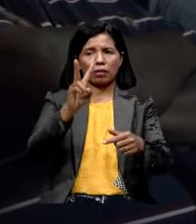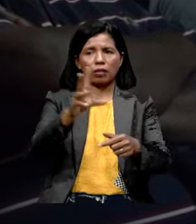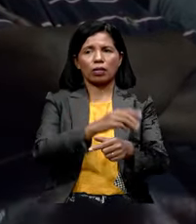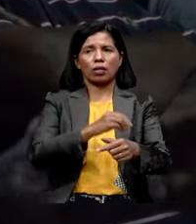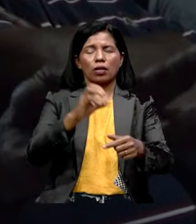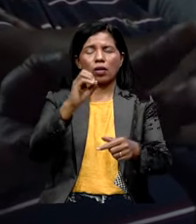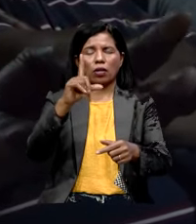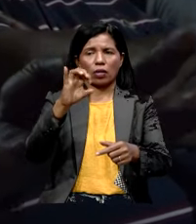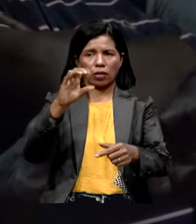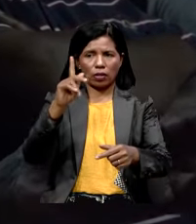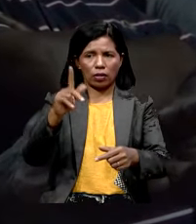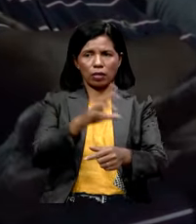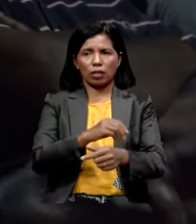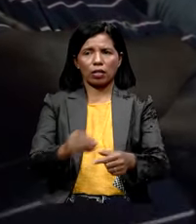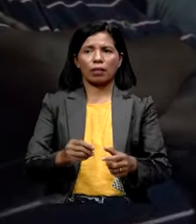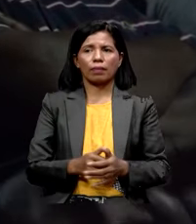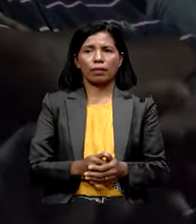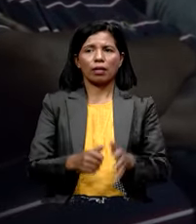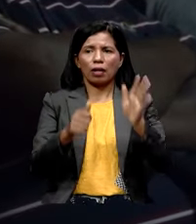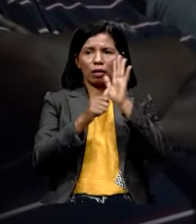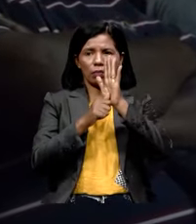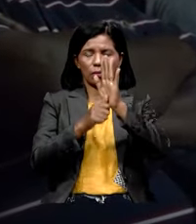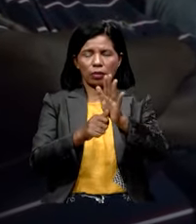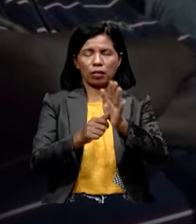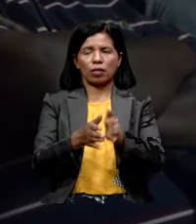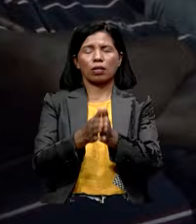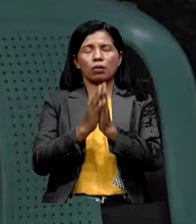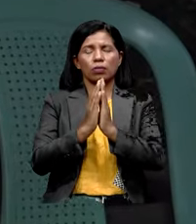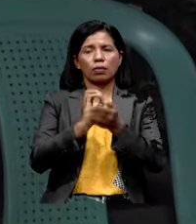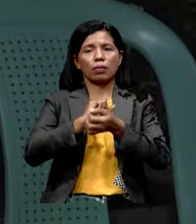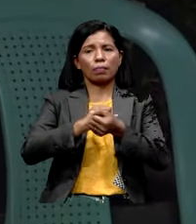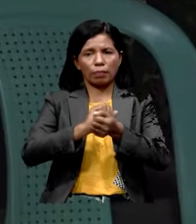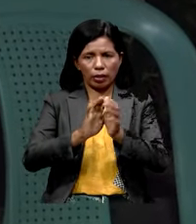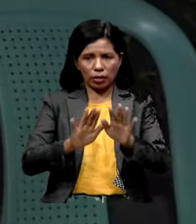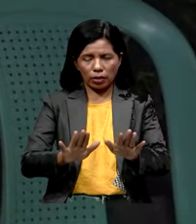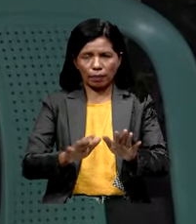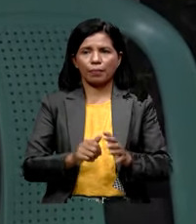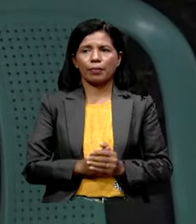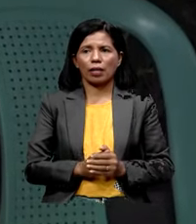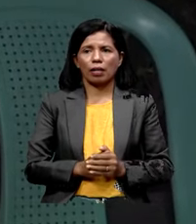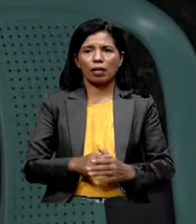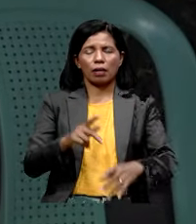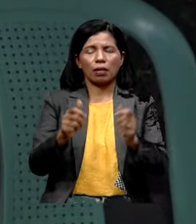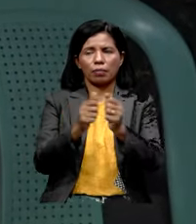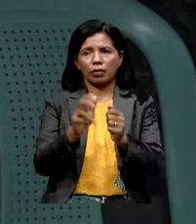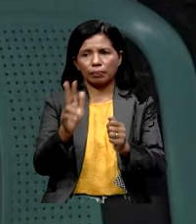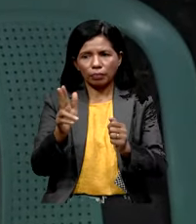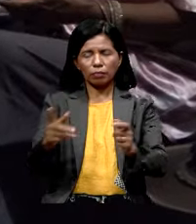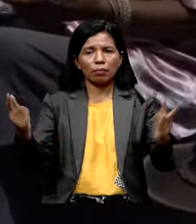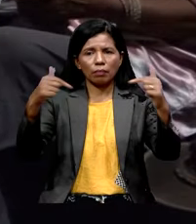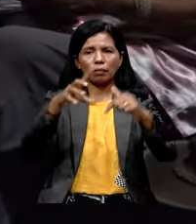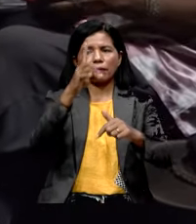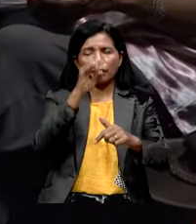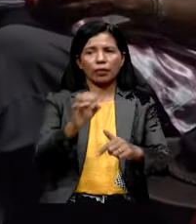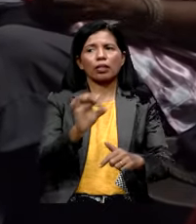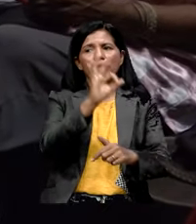olik nemaka hus, apresenta no husu matak malirin. Equipa liana em Ramuto que matou no né, to ona dili e a